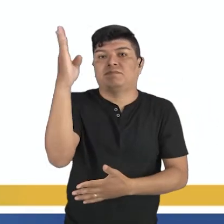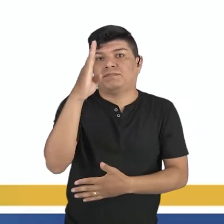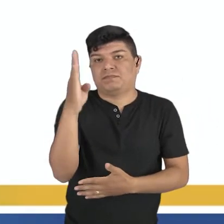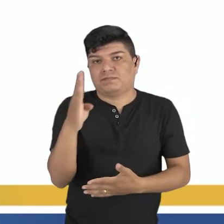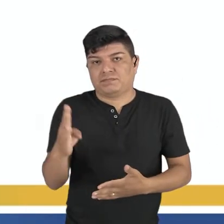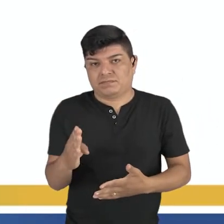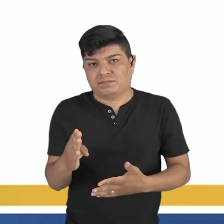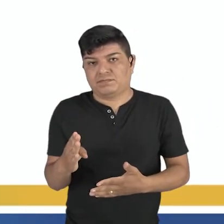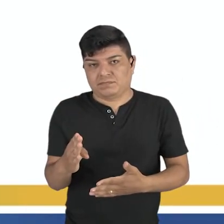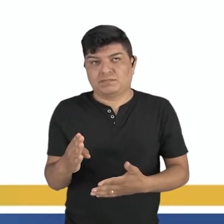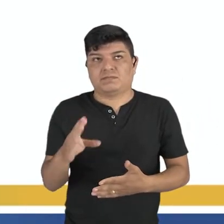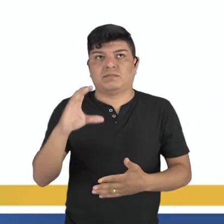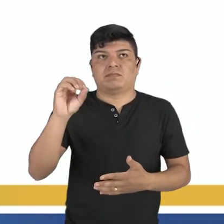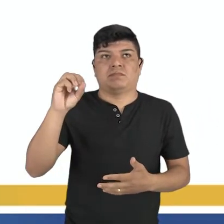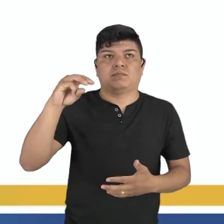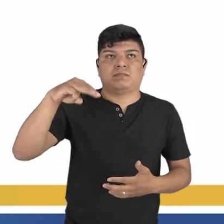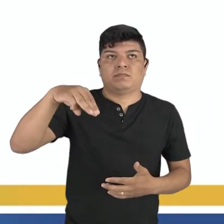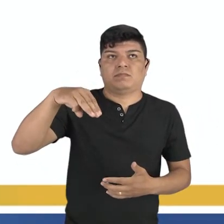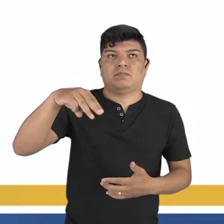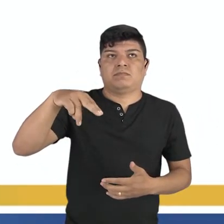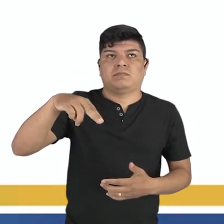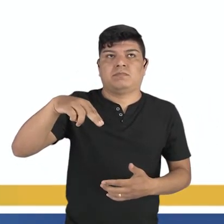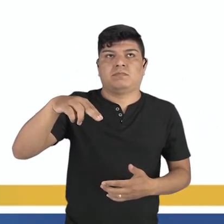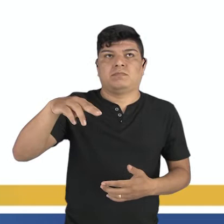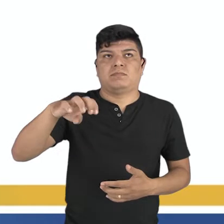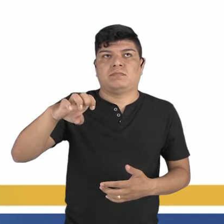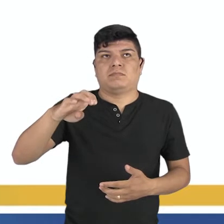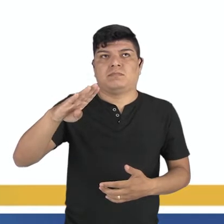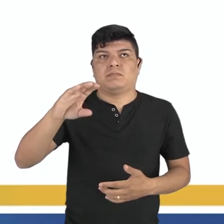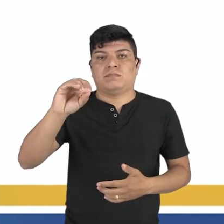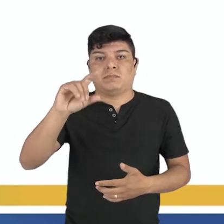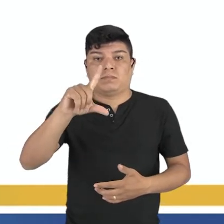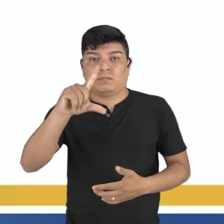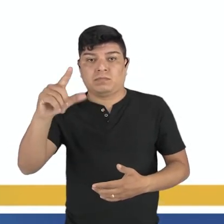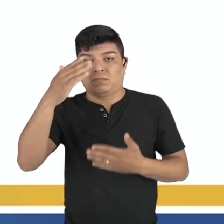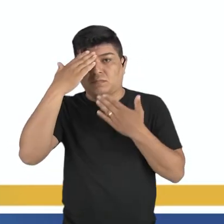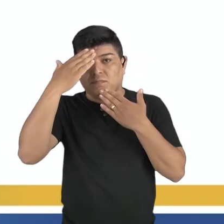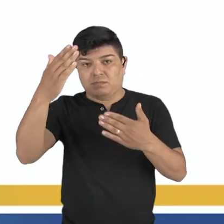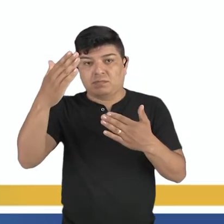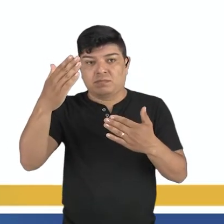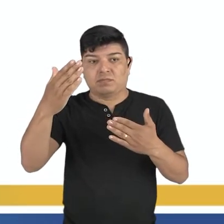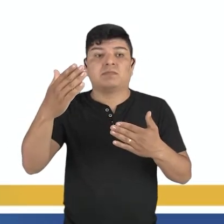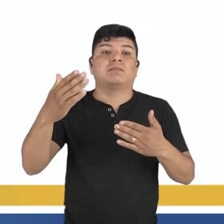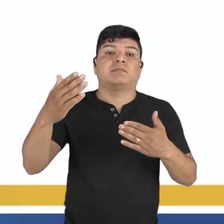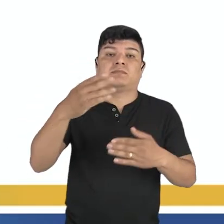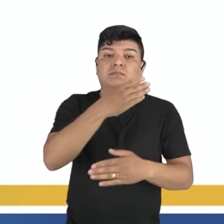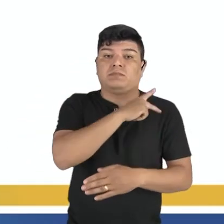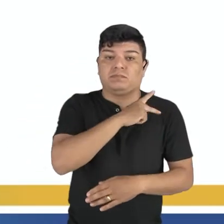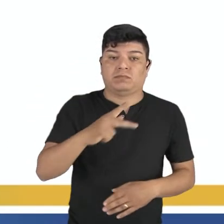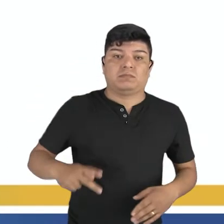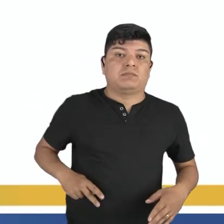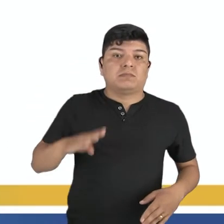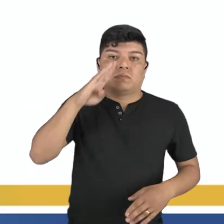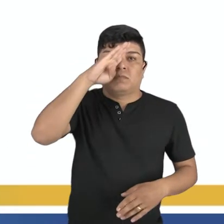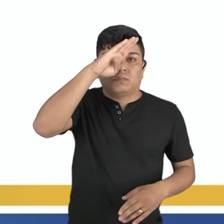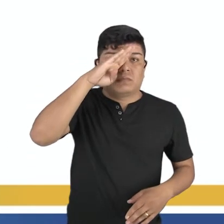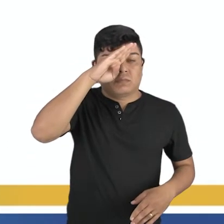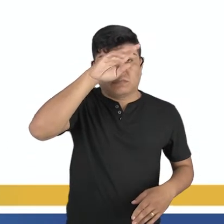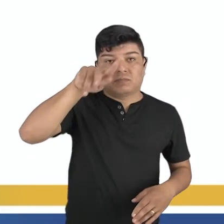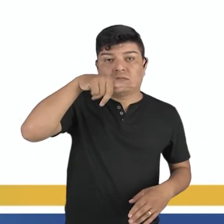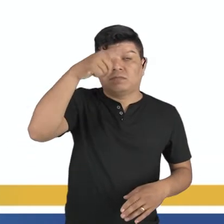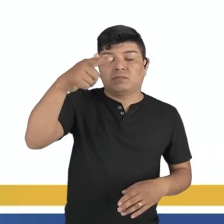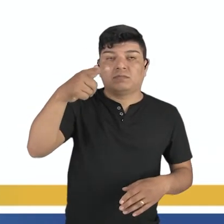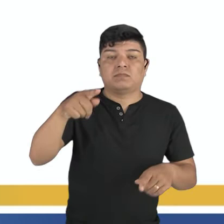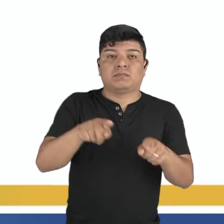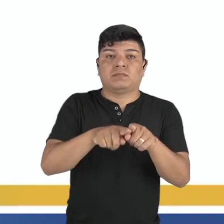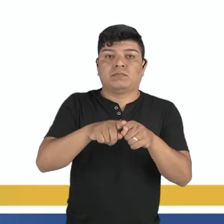Conmebol agradece ao presidente Jair Bolsonaro e sua equipe, assim como a CBF, por abrir as portas do país.